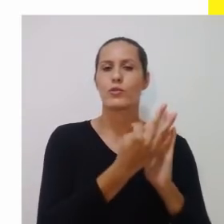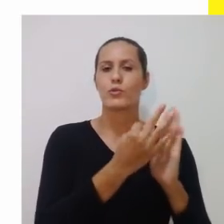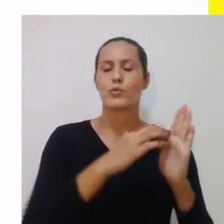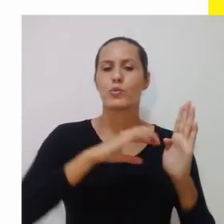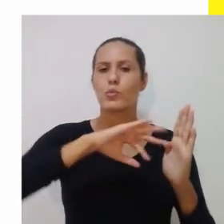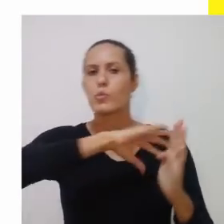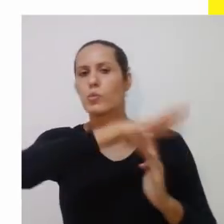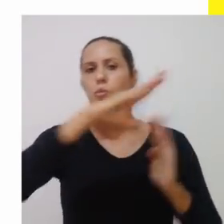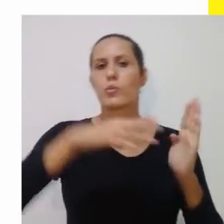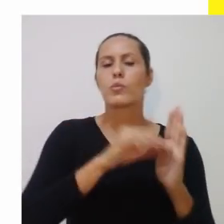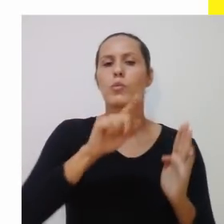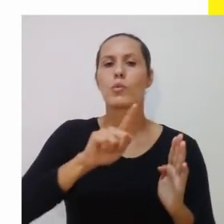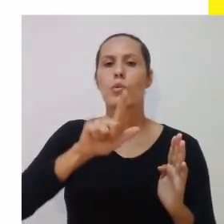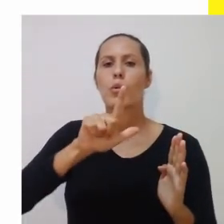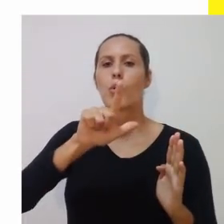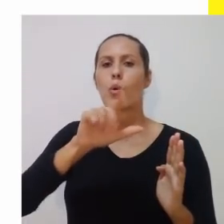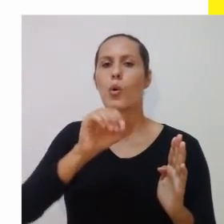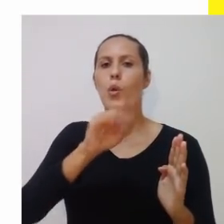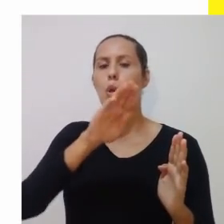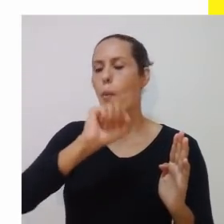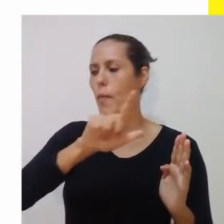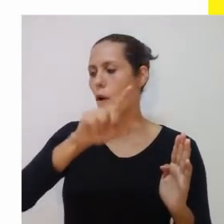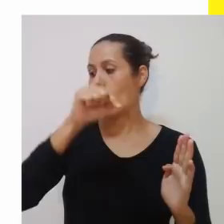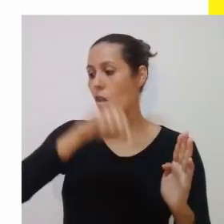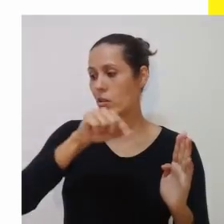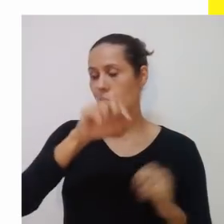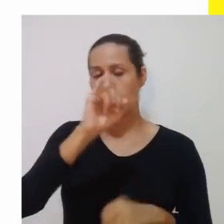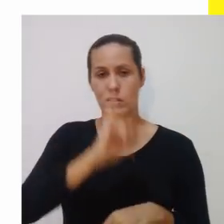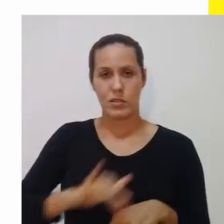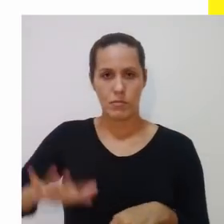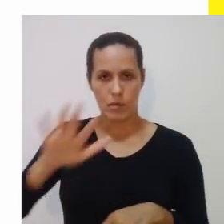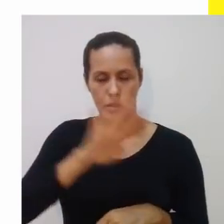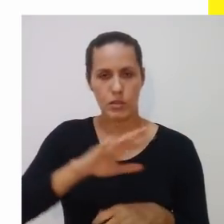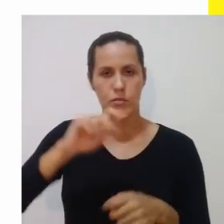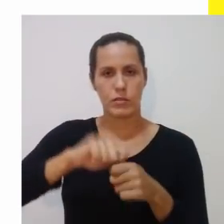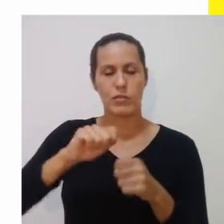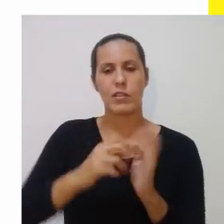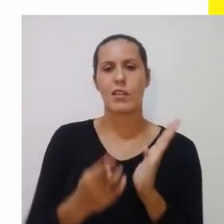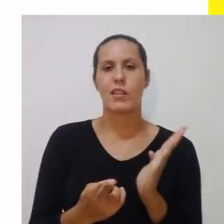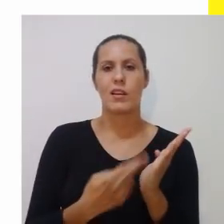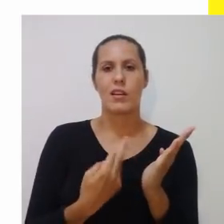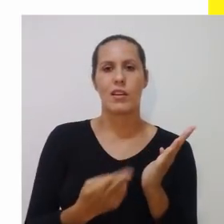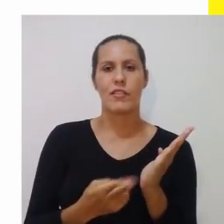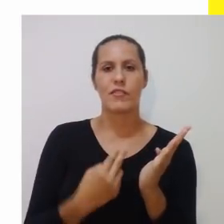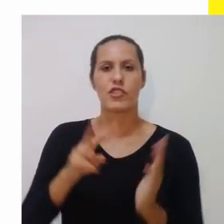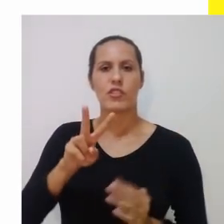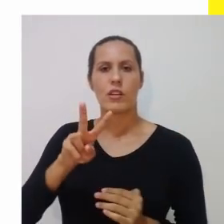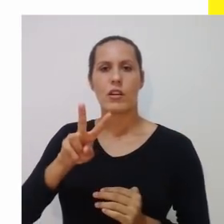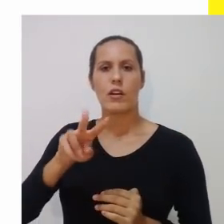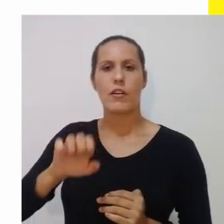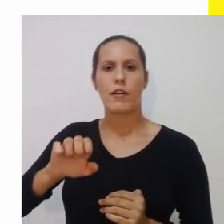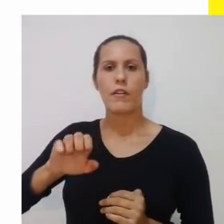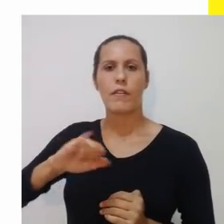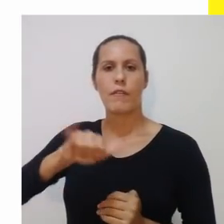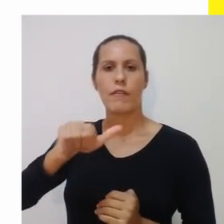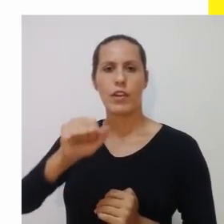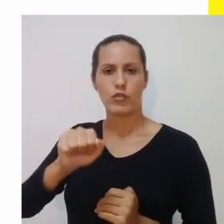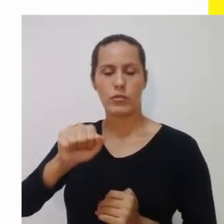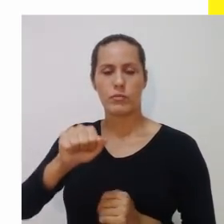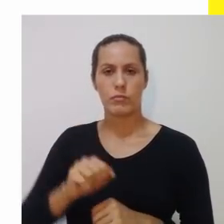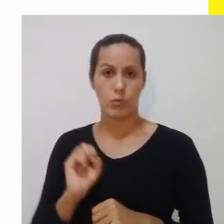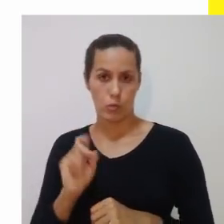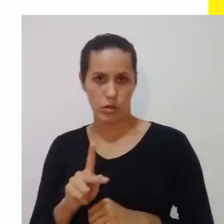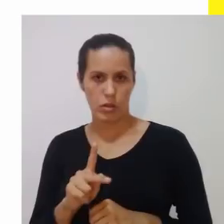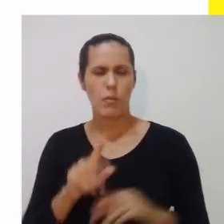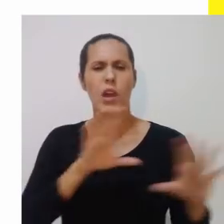do texto. Essa é uma imagem que foi feita no site da revista Veja,